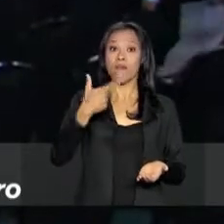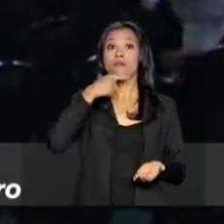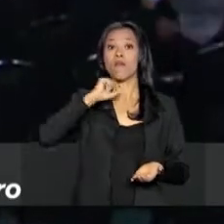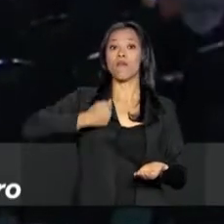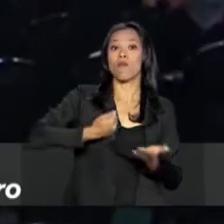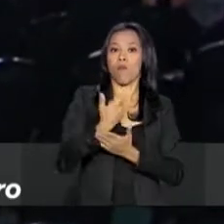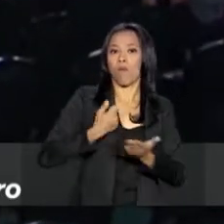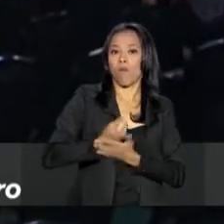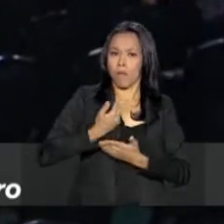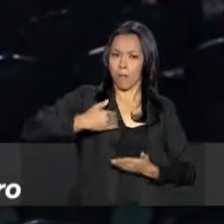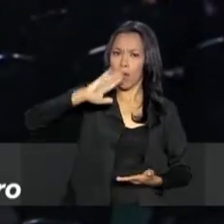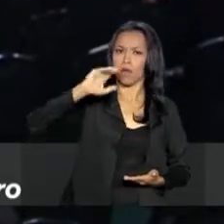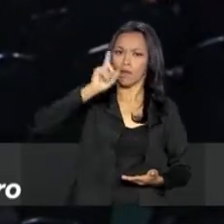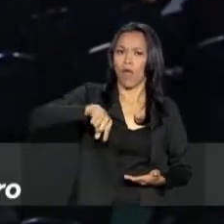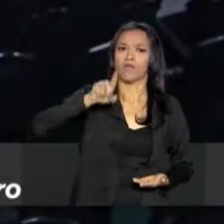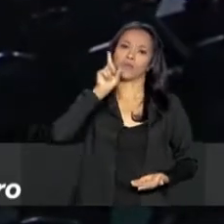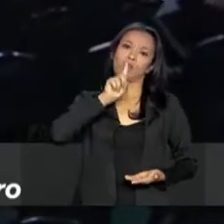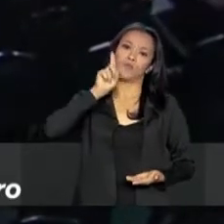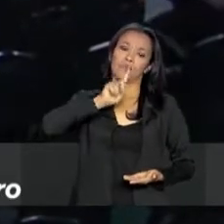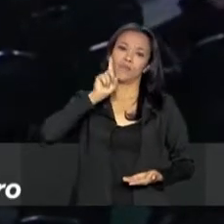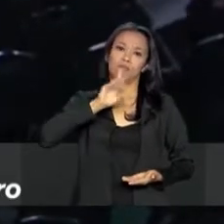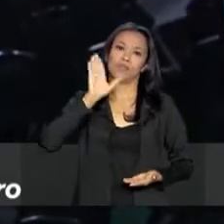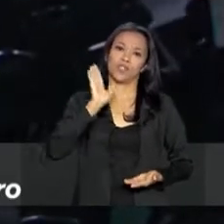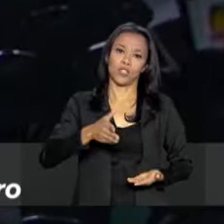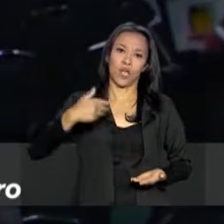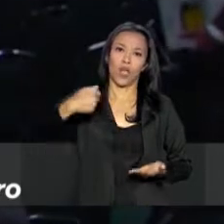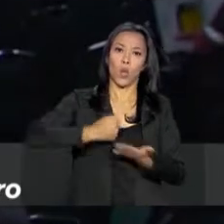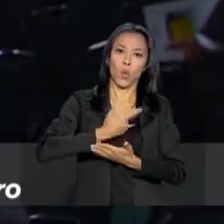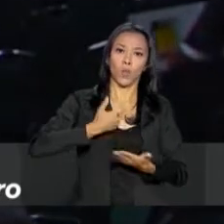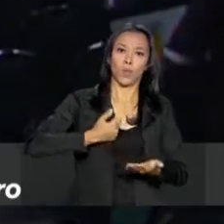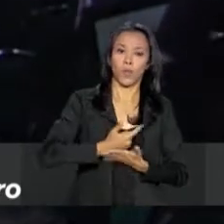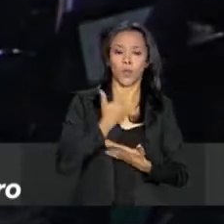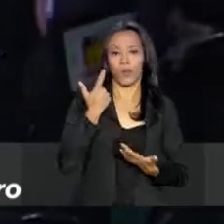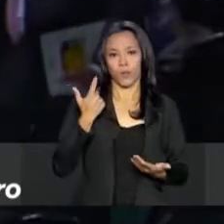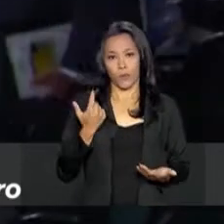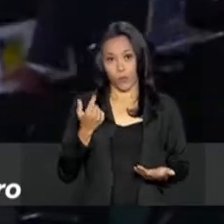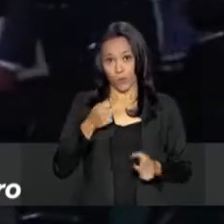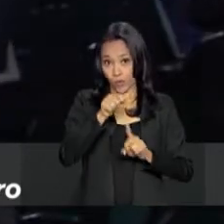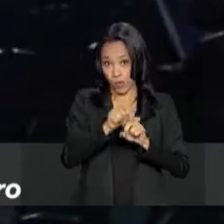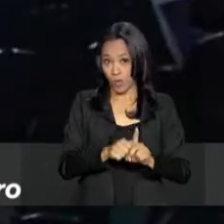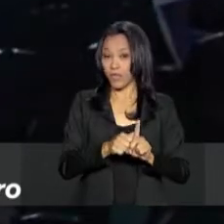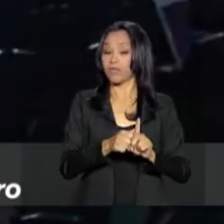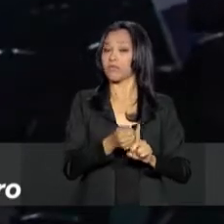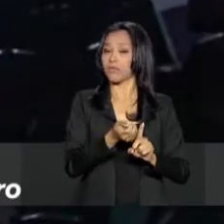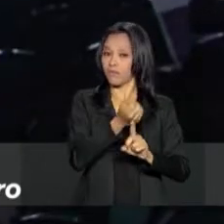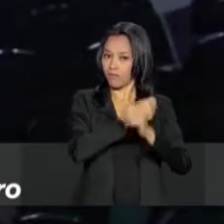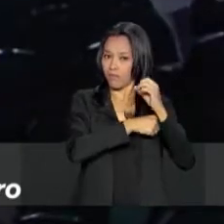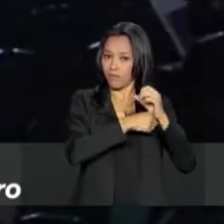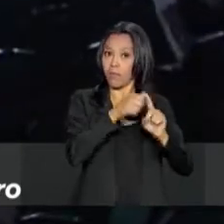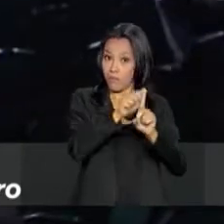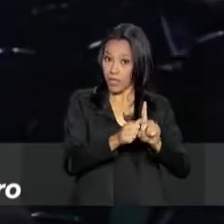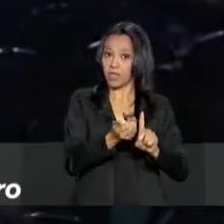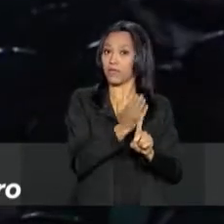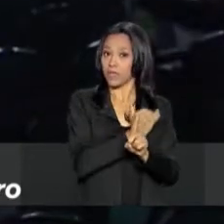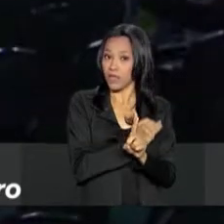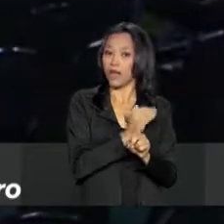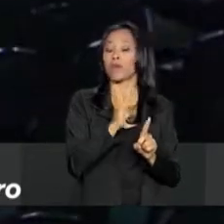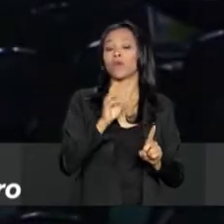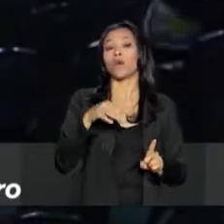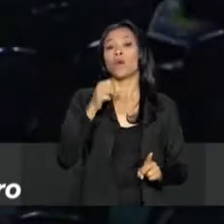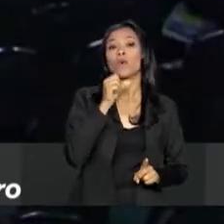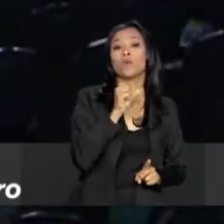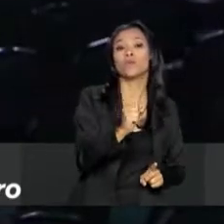unidos que já exportou do brasil só no mês passado 885 mil toneladas